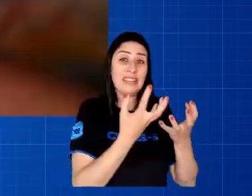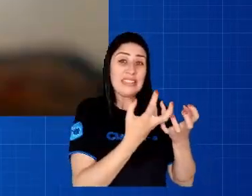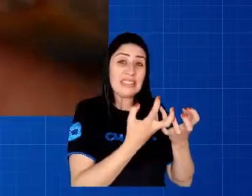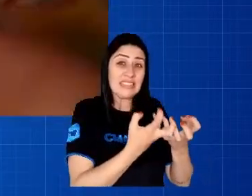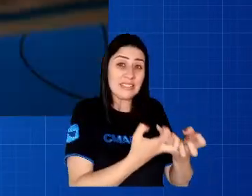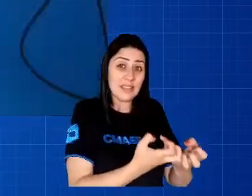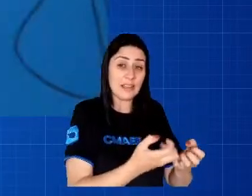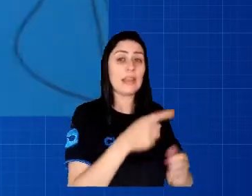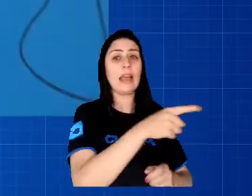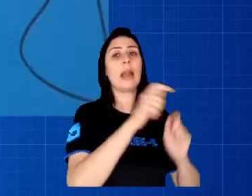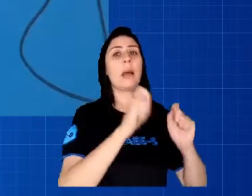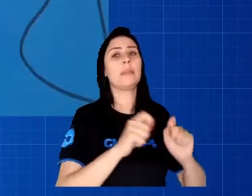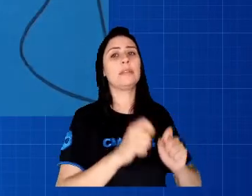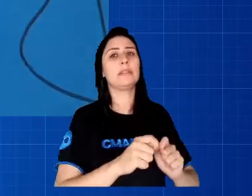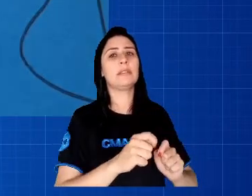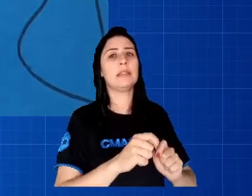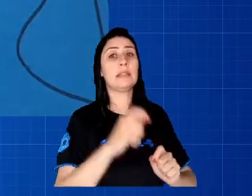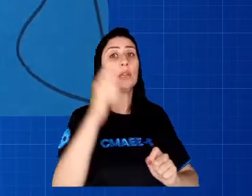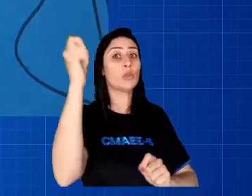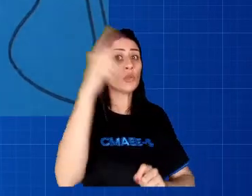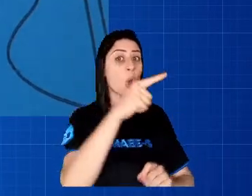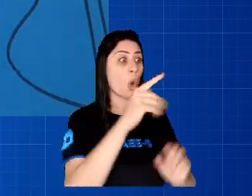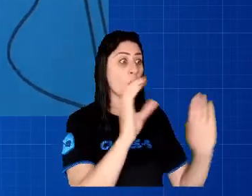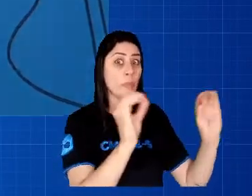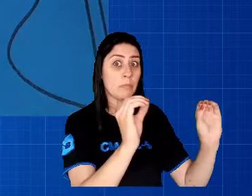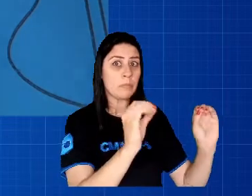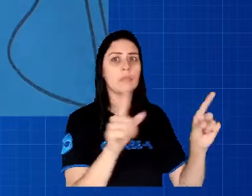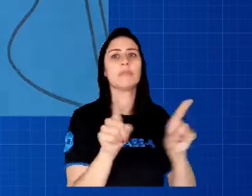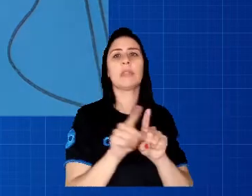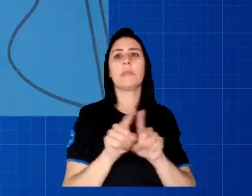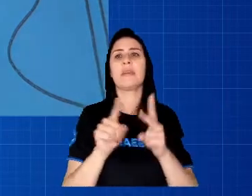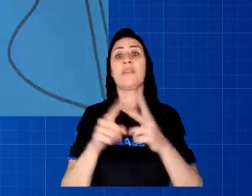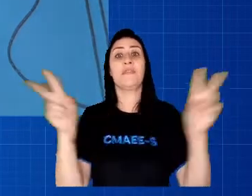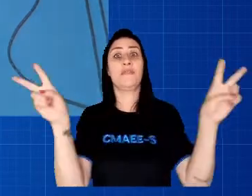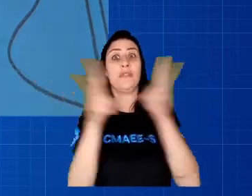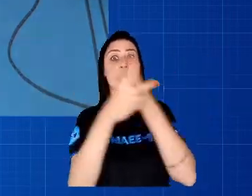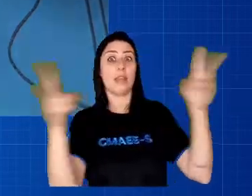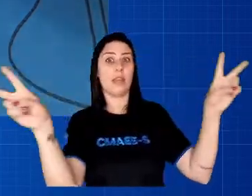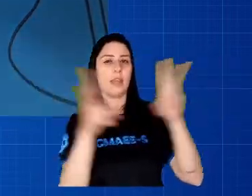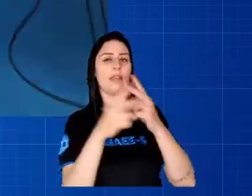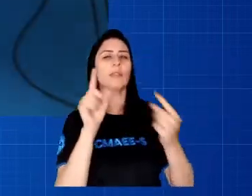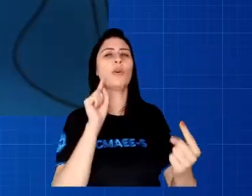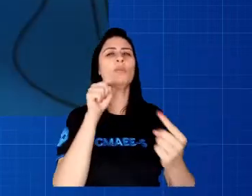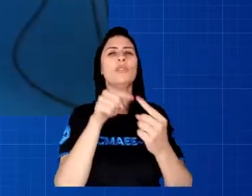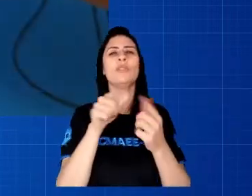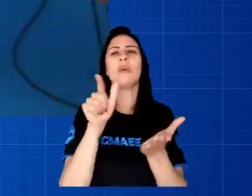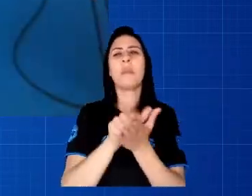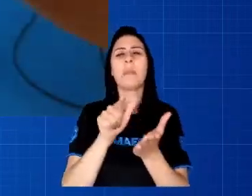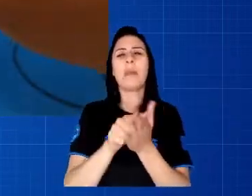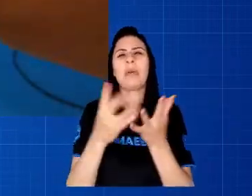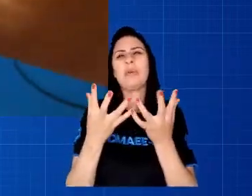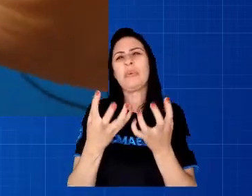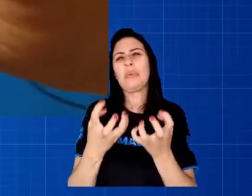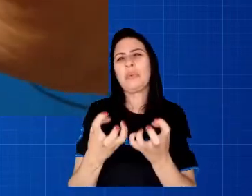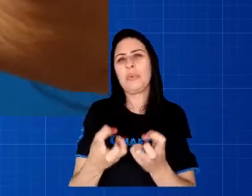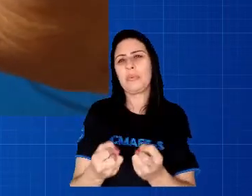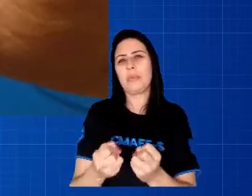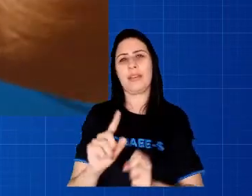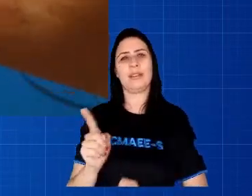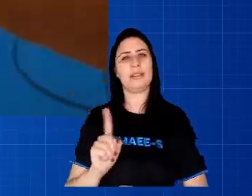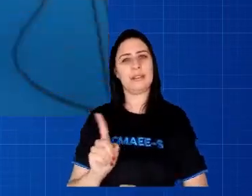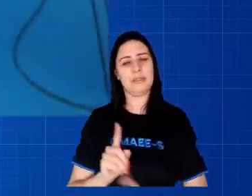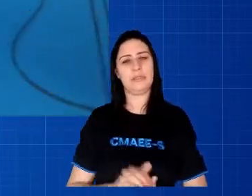ela precisa ficar no local à sombra, bem ventilado, justamente para que o papel não enrugue. Então, aqui eu vou